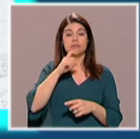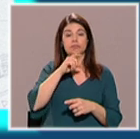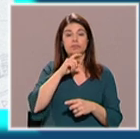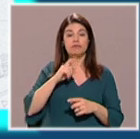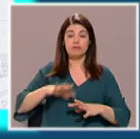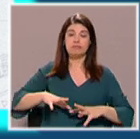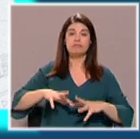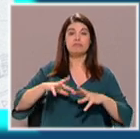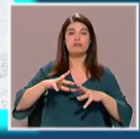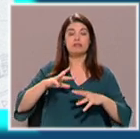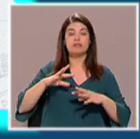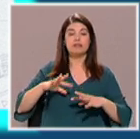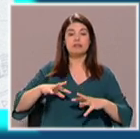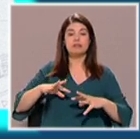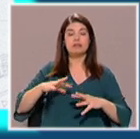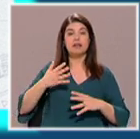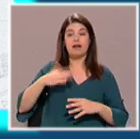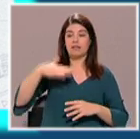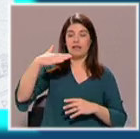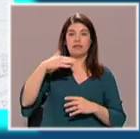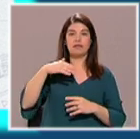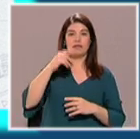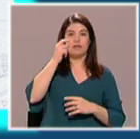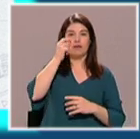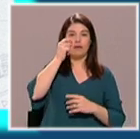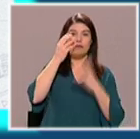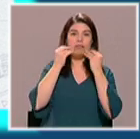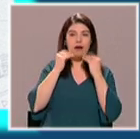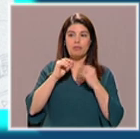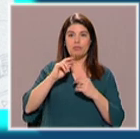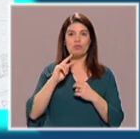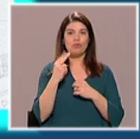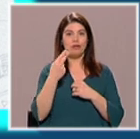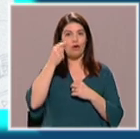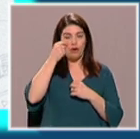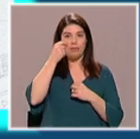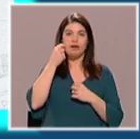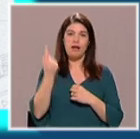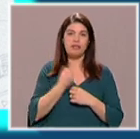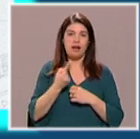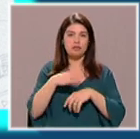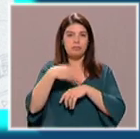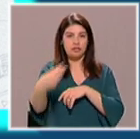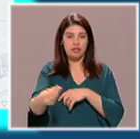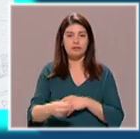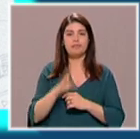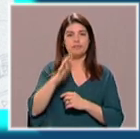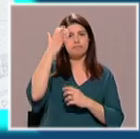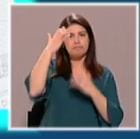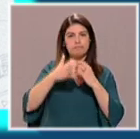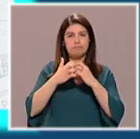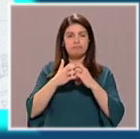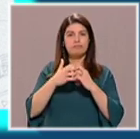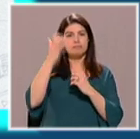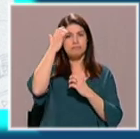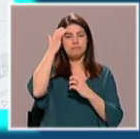atraso no desenvolvimento sexual na puberdade. Independentemente de não terem quaisquer problemas ao nível cognitivo, o seu